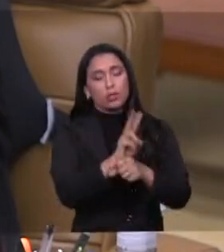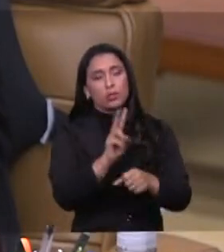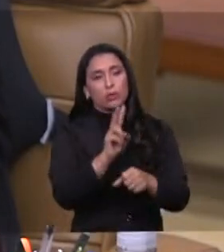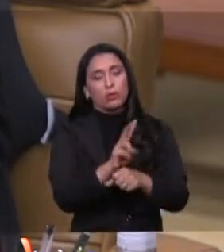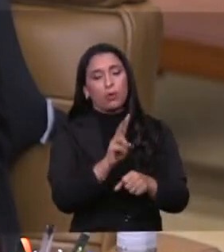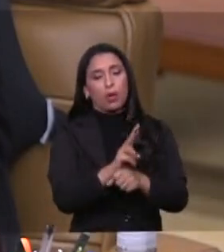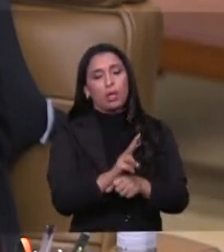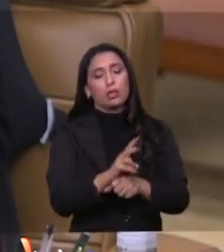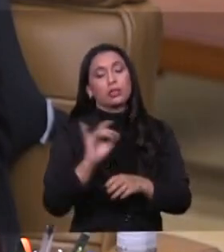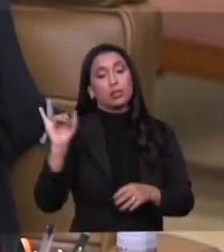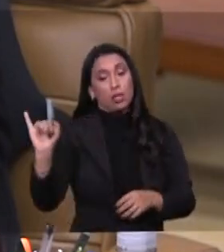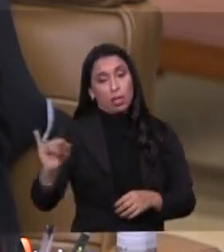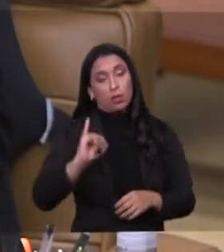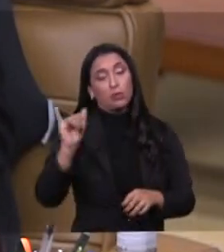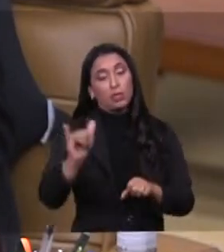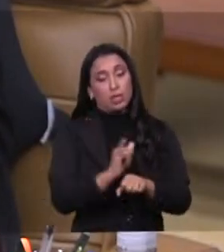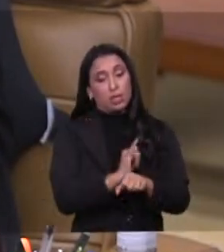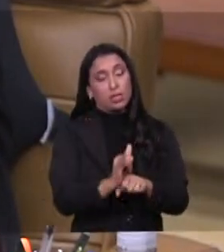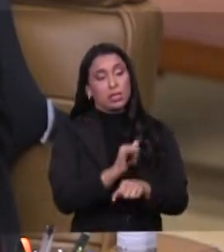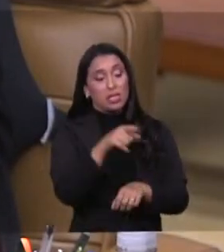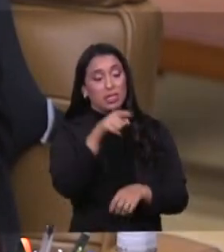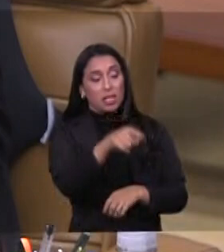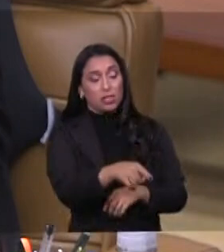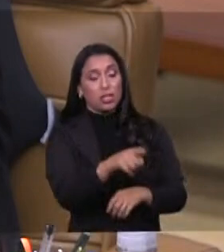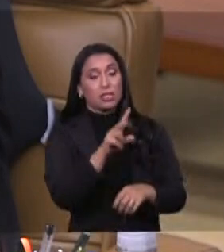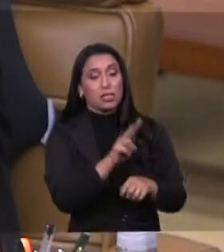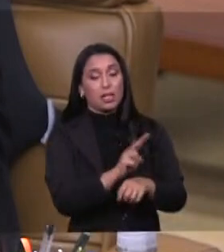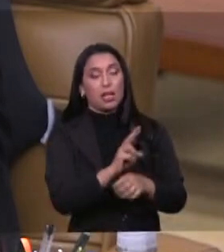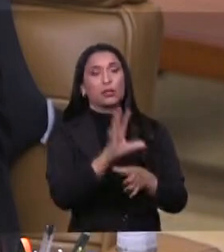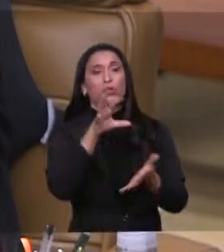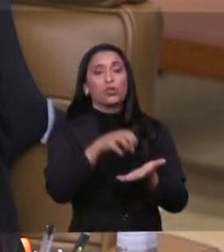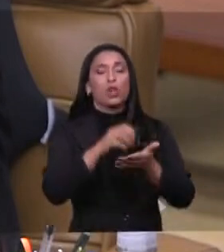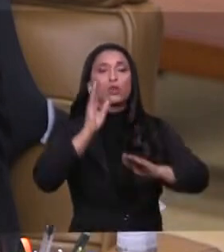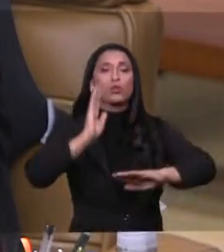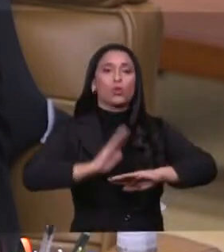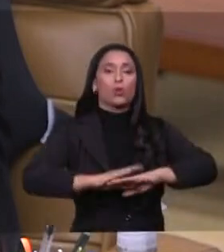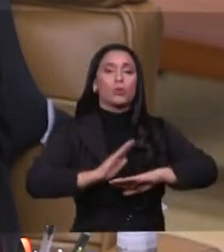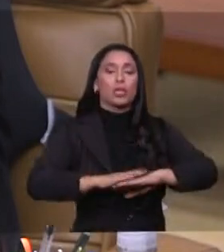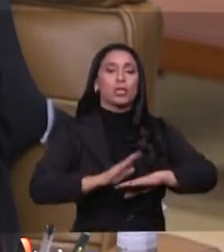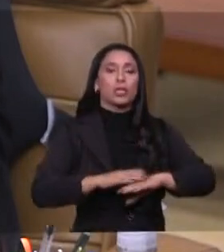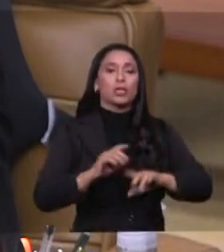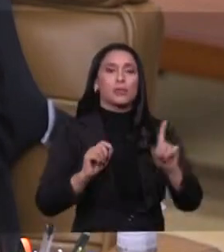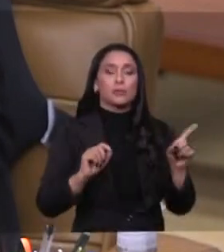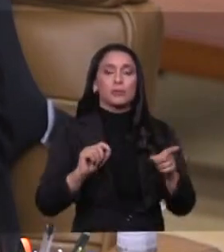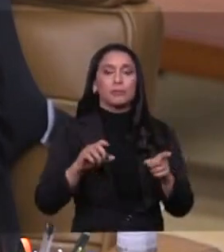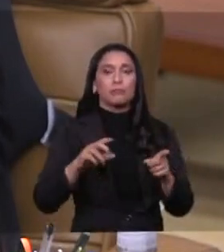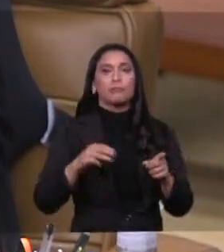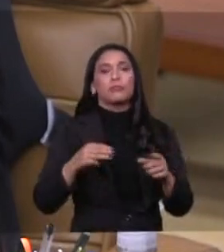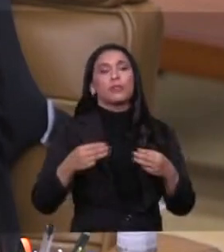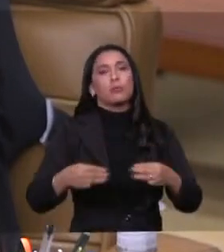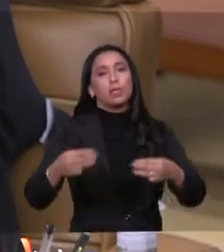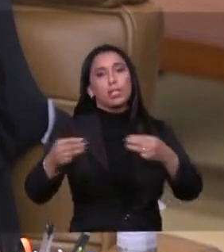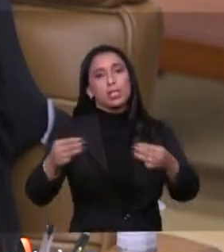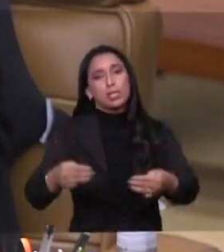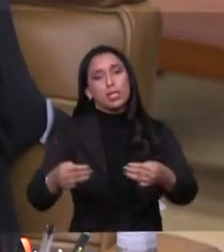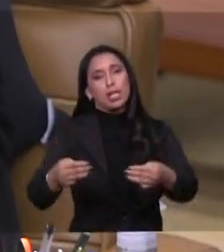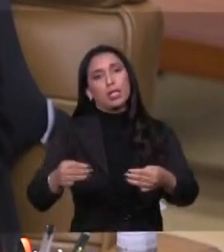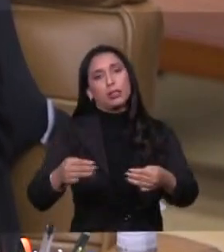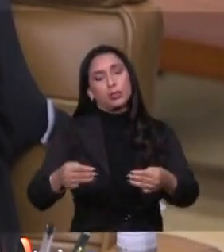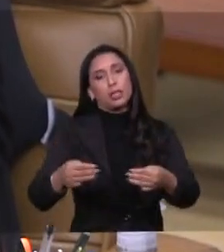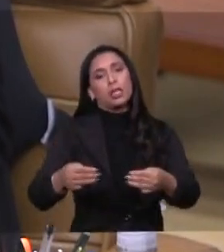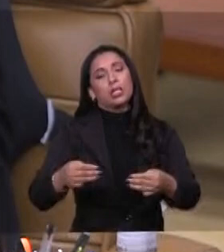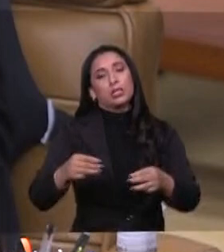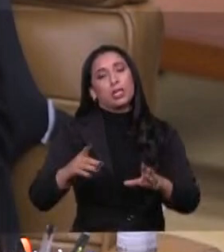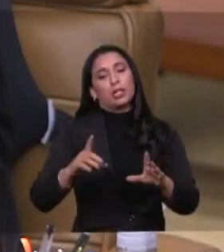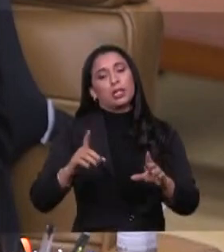riquezas de cunho igualmente estratégico a critério dos órgãos competentes, entre parênteses, Ministério da Defesa, ouvido